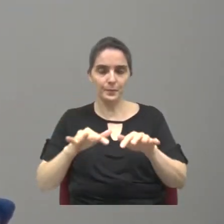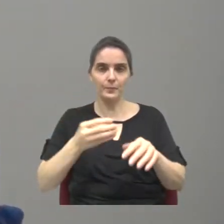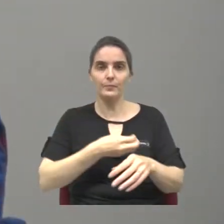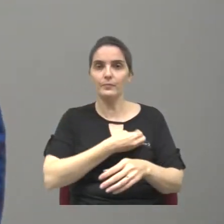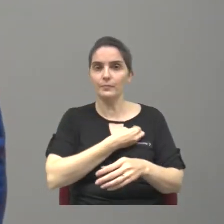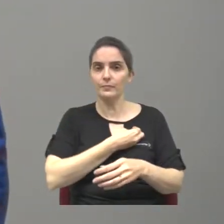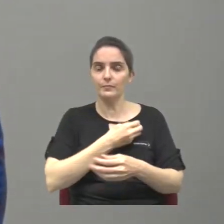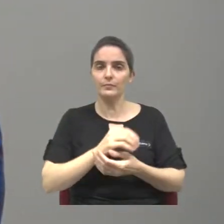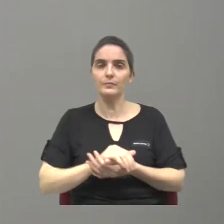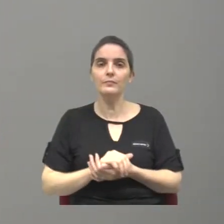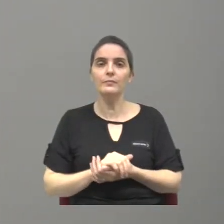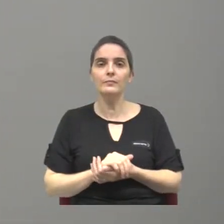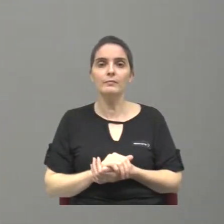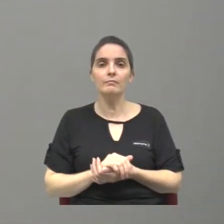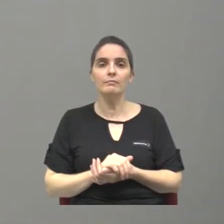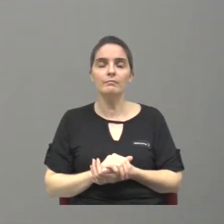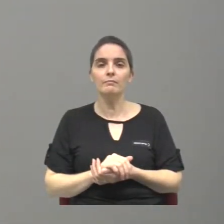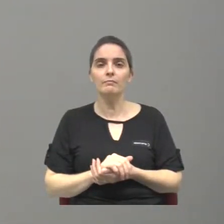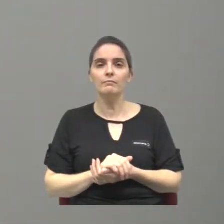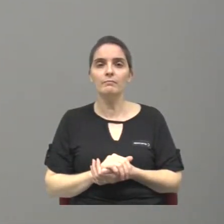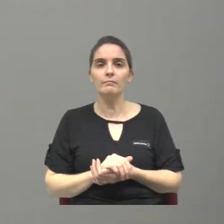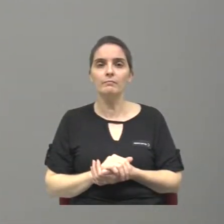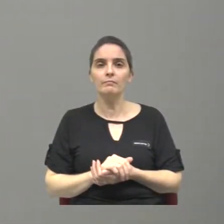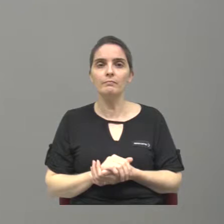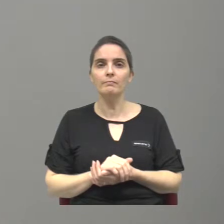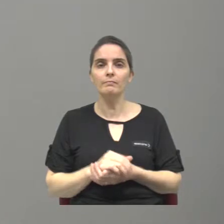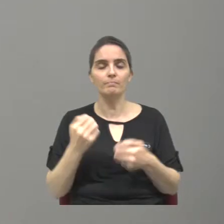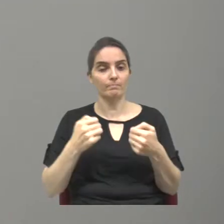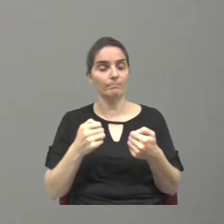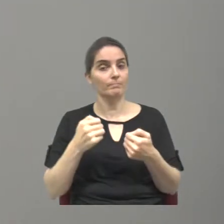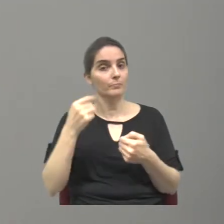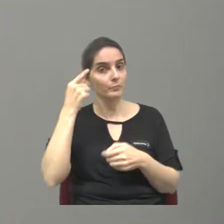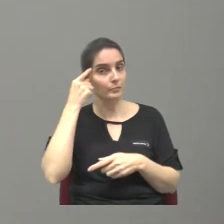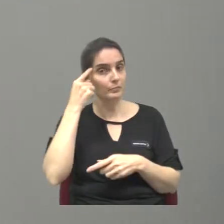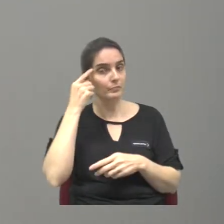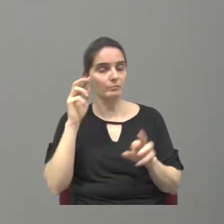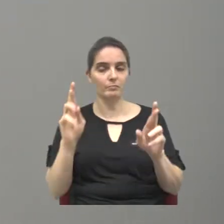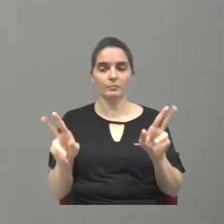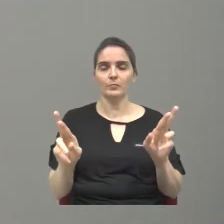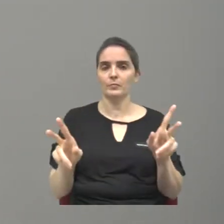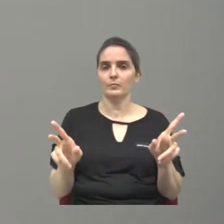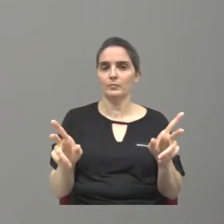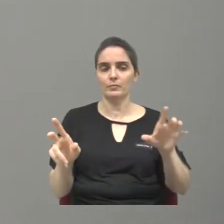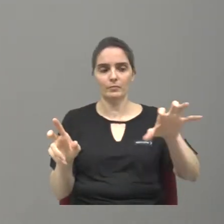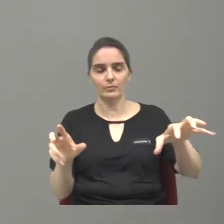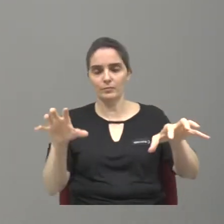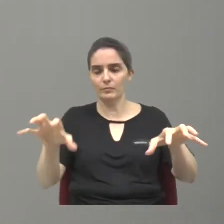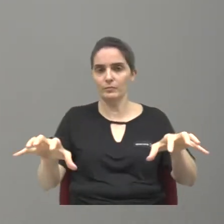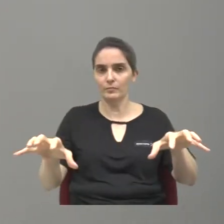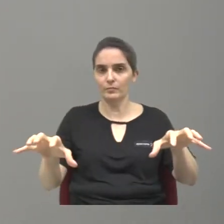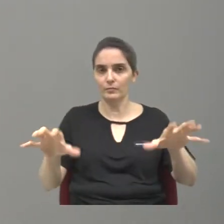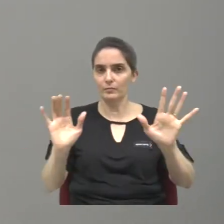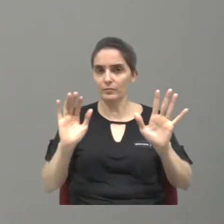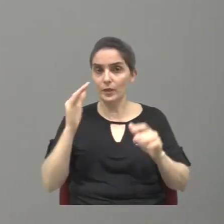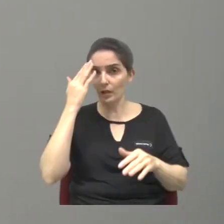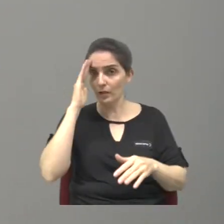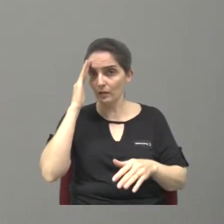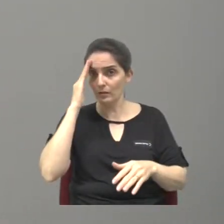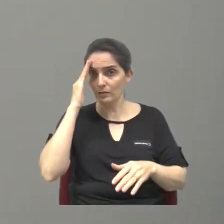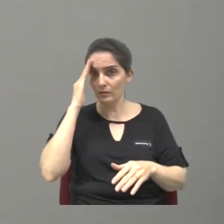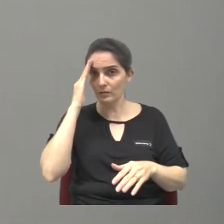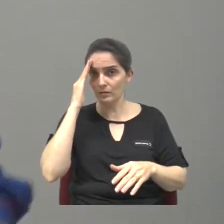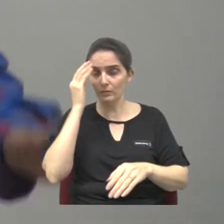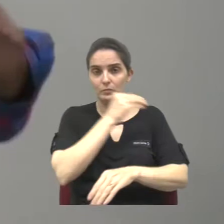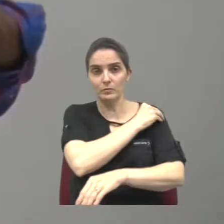Eu acho que a gente tem que diferenciar algumas colocações. Primeiro, entender que álcool de posto não é bebida.